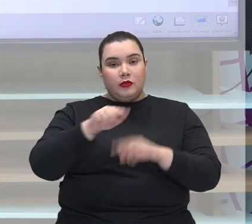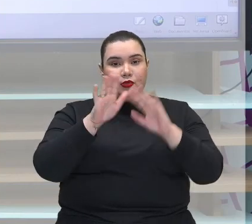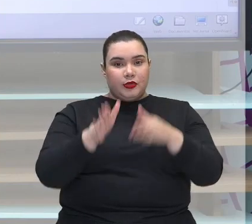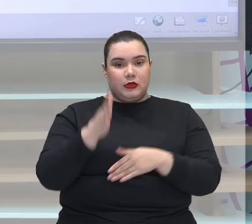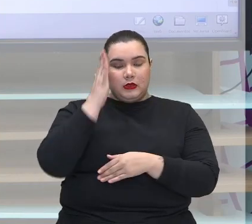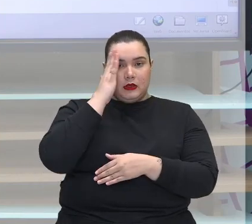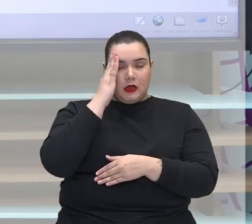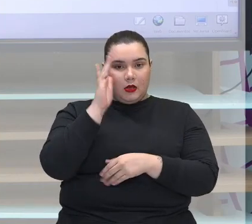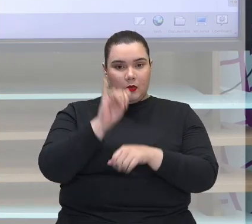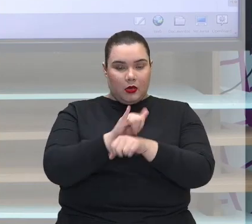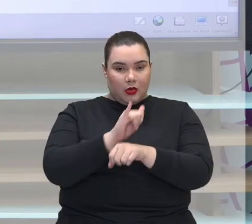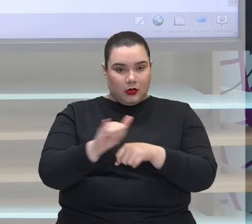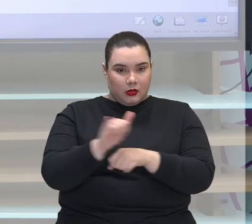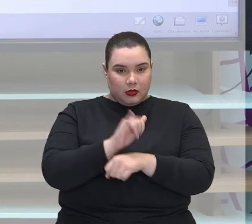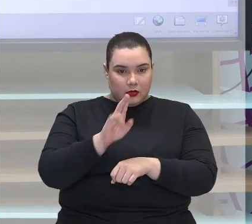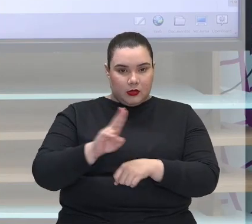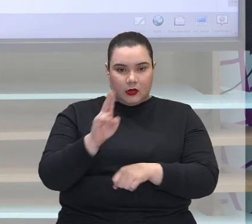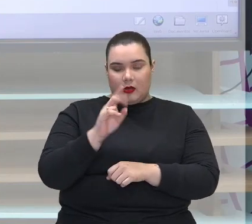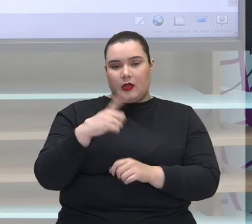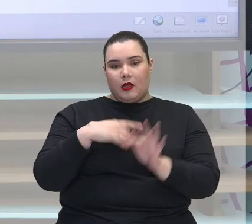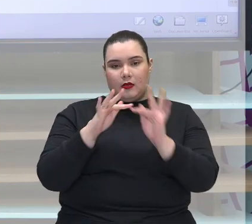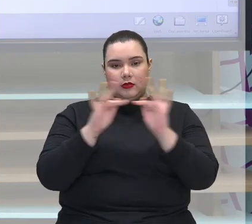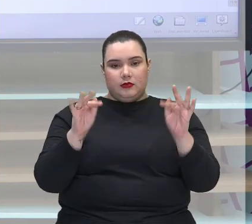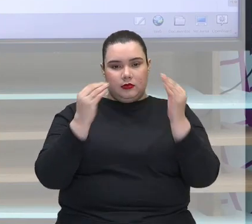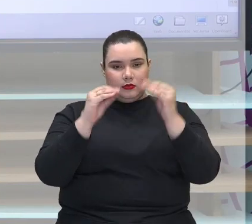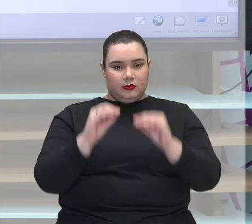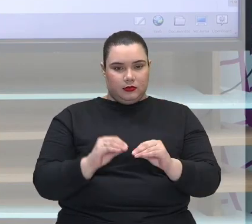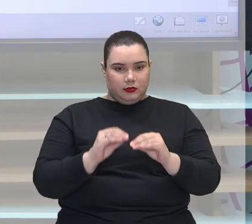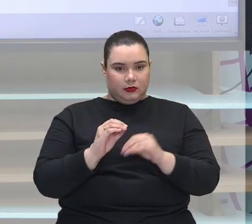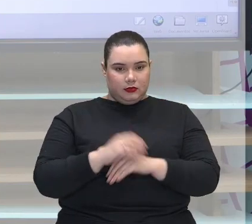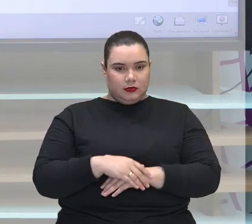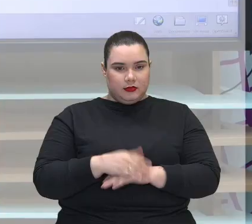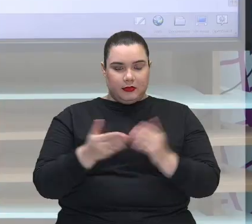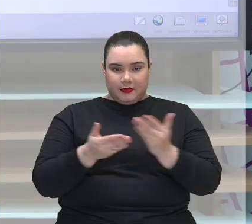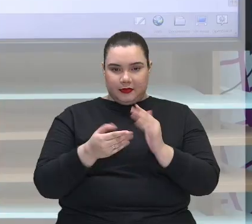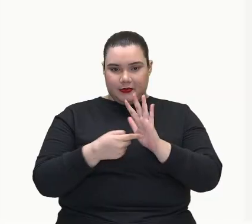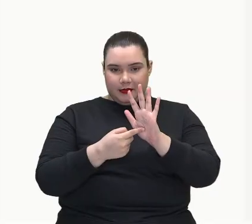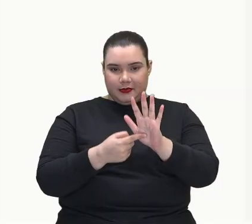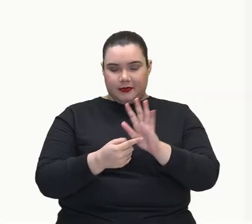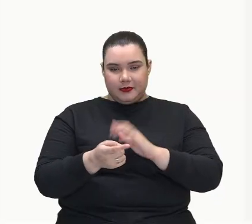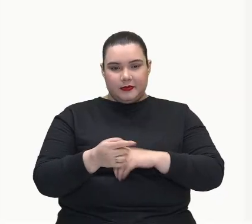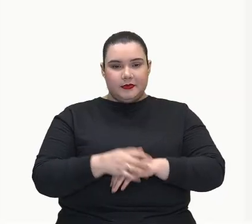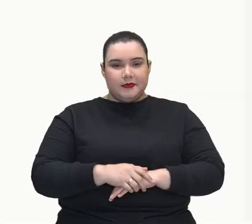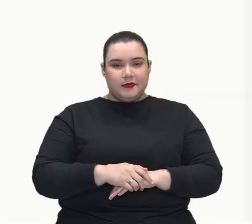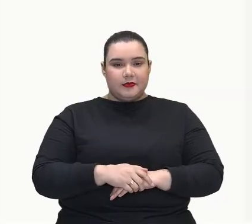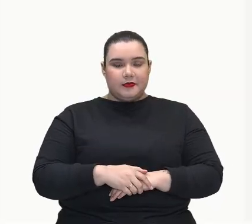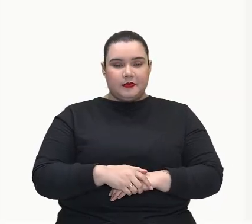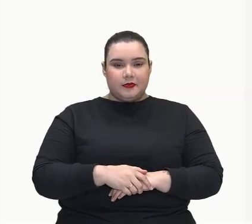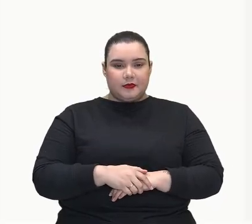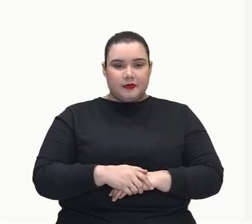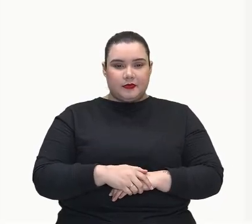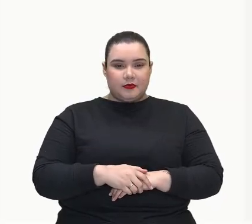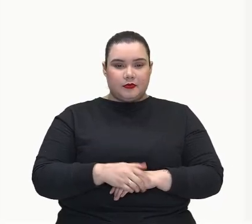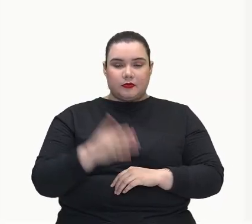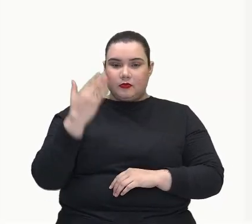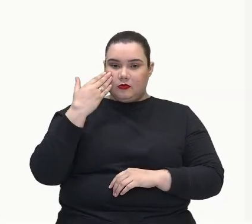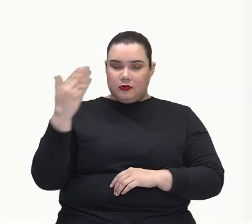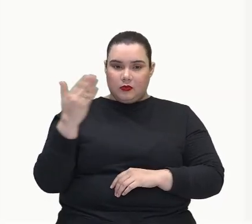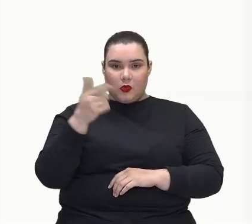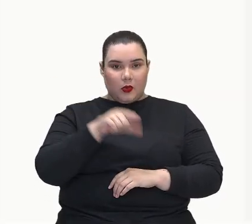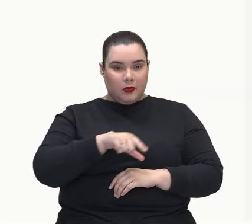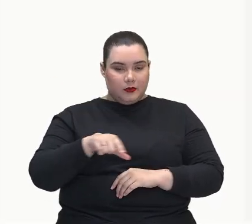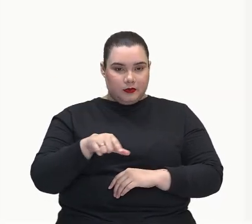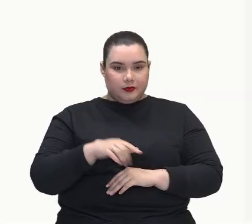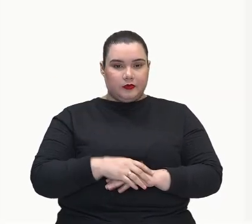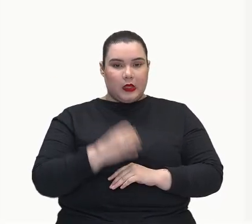para usar o teorema de Tales, fica bem mais simples da gente desenvolver. Então, vamos aos nossos exemplos. Temos aqui, ó, novamente,